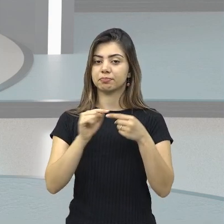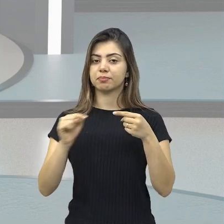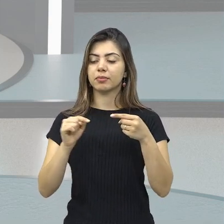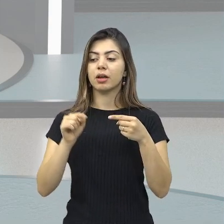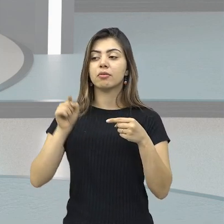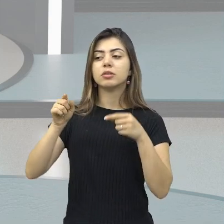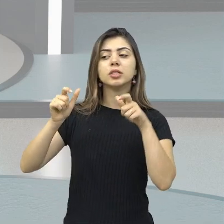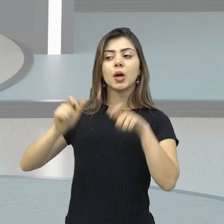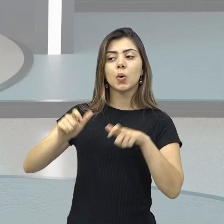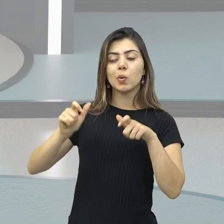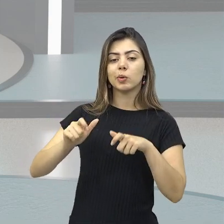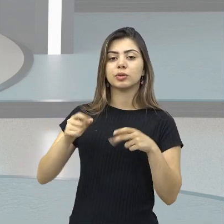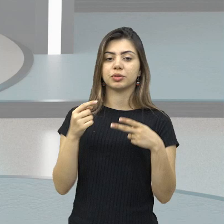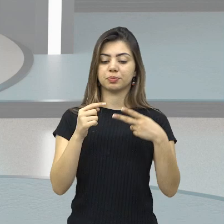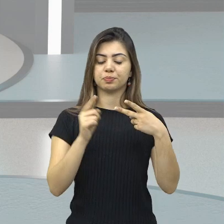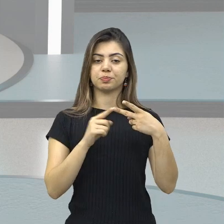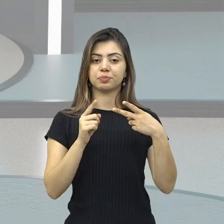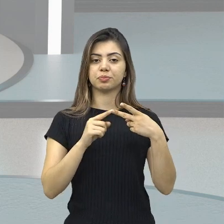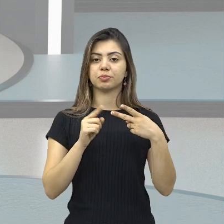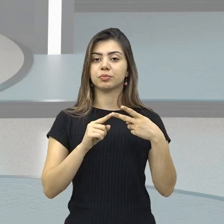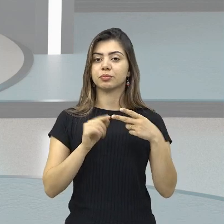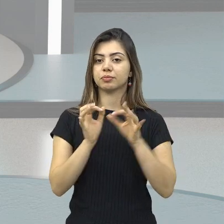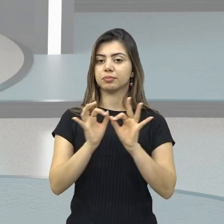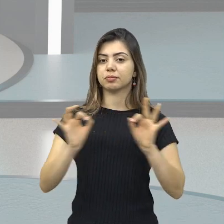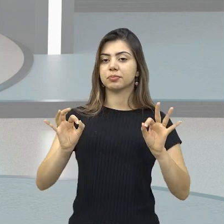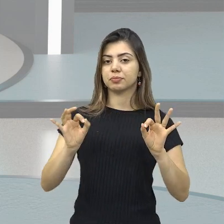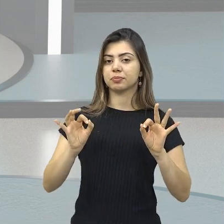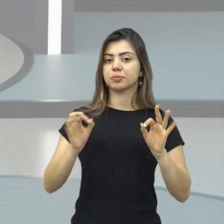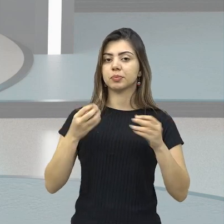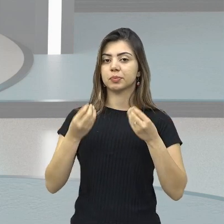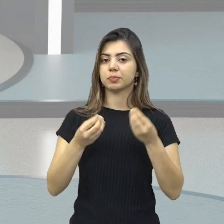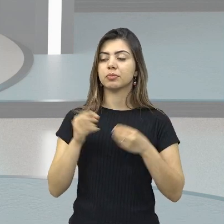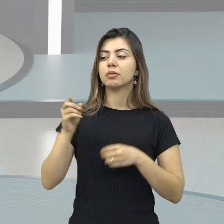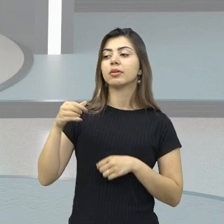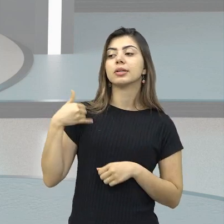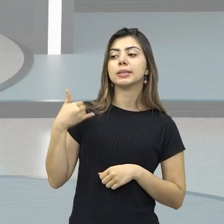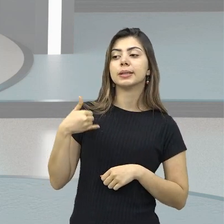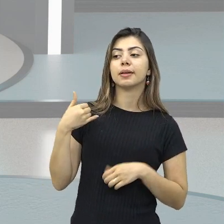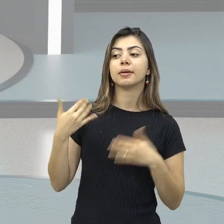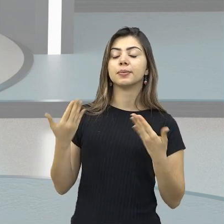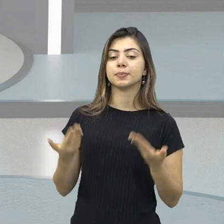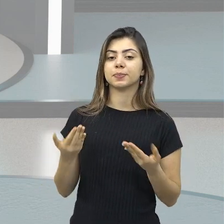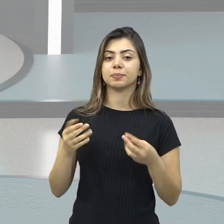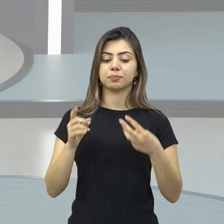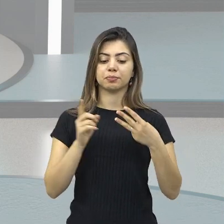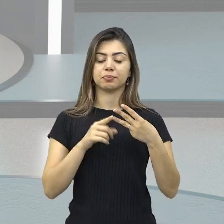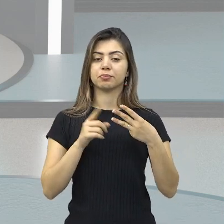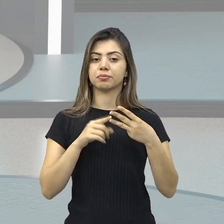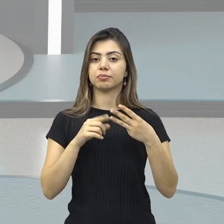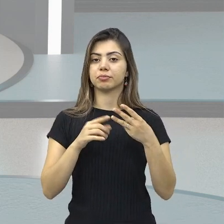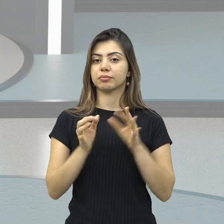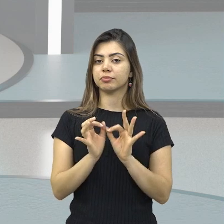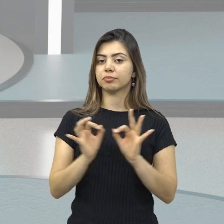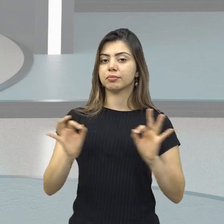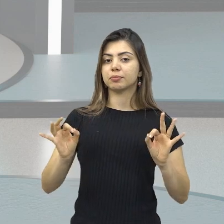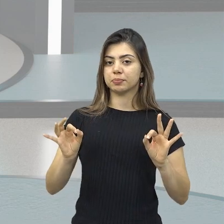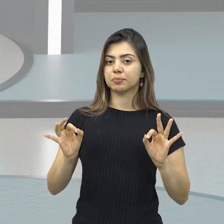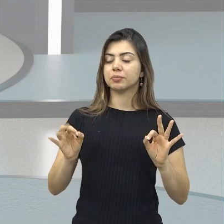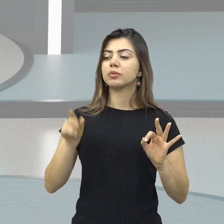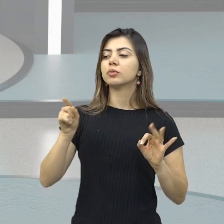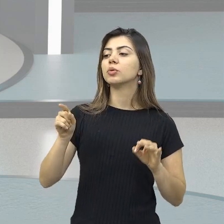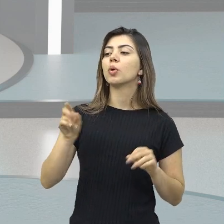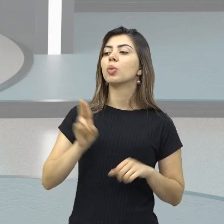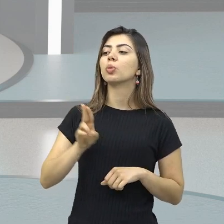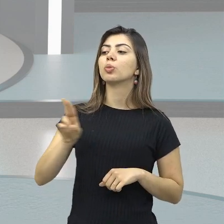é? How old are you? Aliás, qual a sua idade? Quantos anos você tem? E what's your name? Qual é o seu